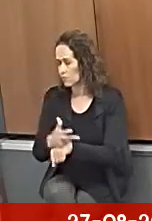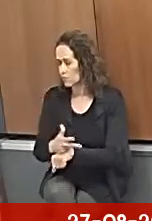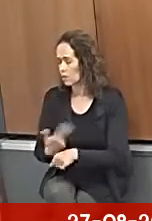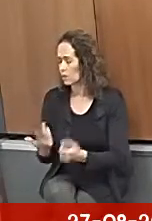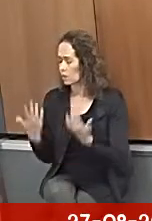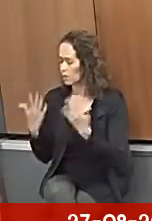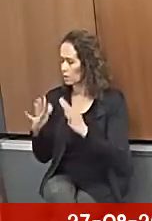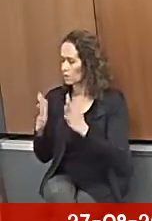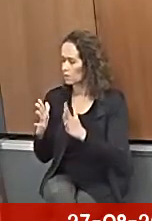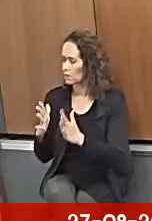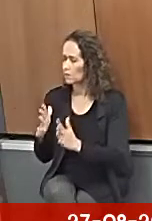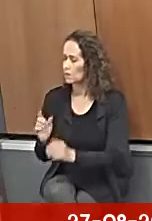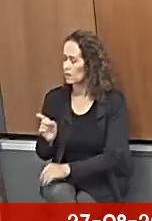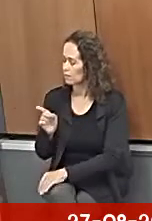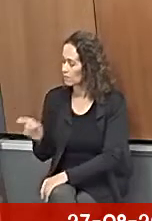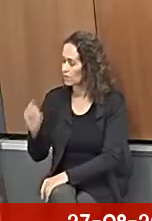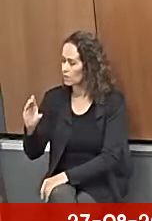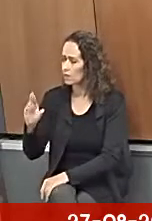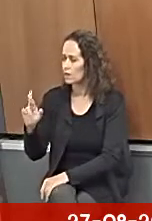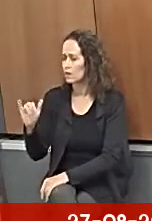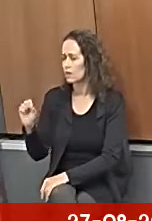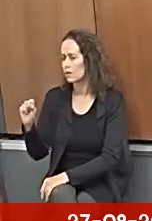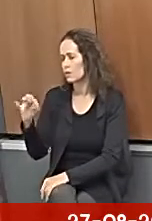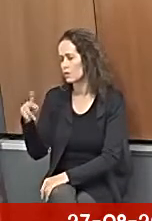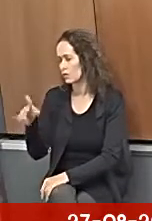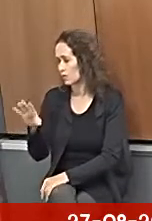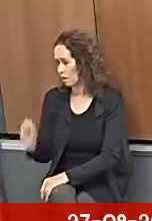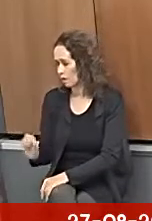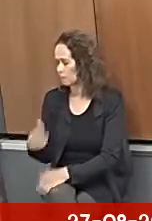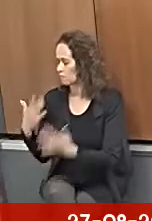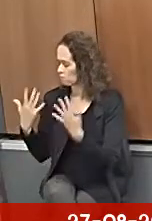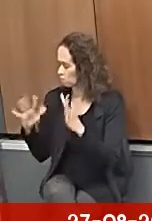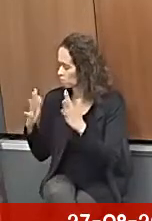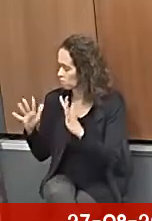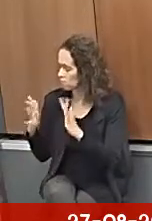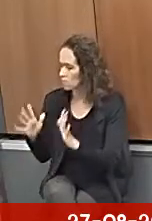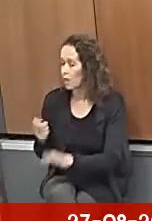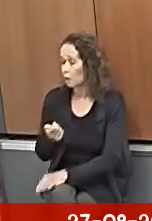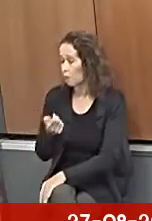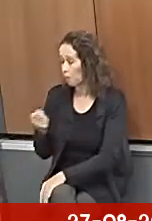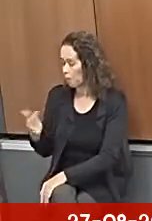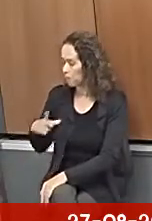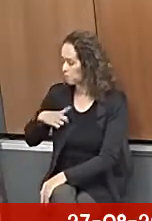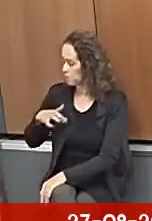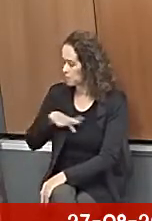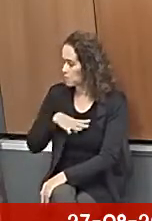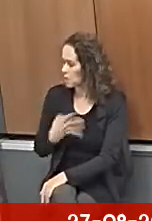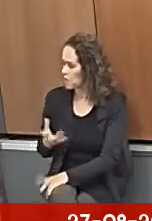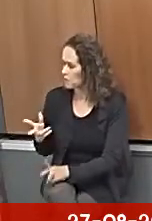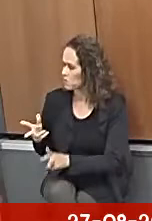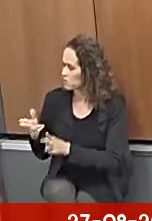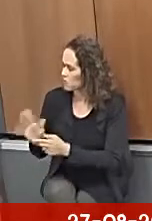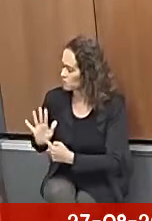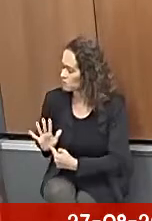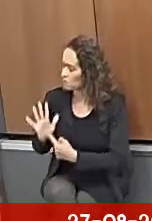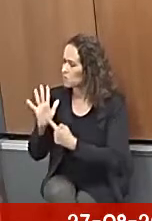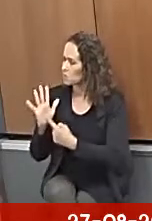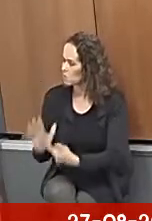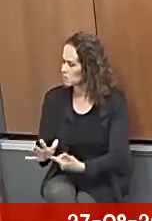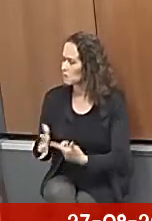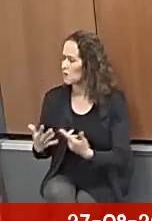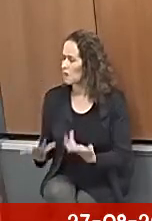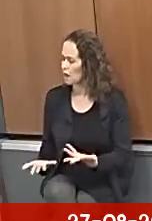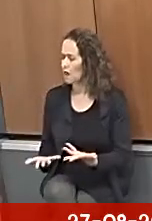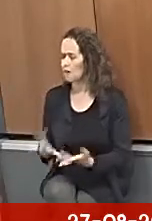parabenizar este ano se vai fazer o encerramento agora quero te parabenizar porque poucos têm a sua coragem de mostrar a cara e